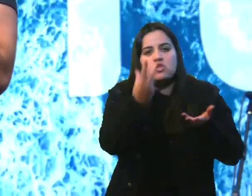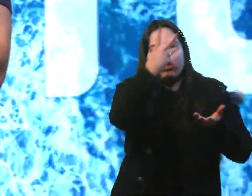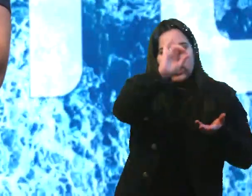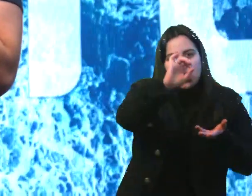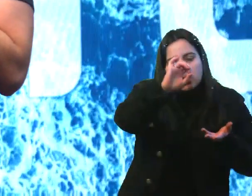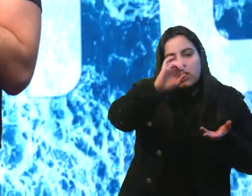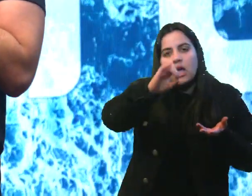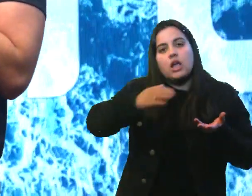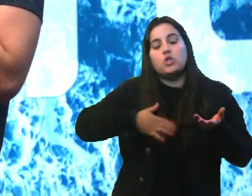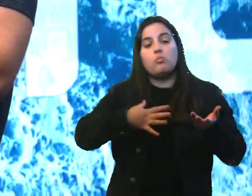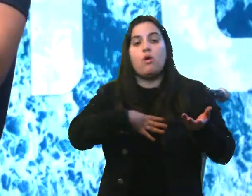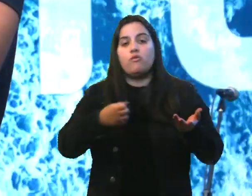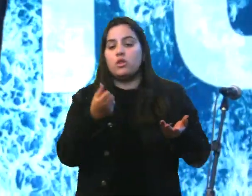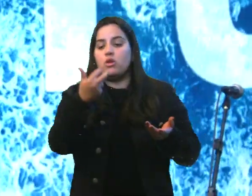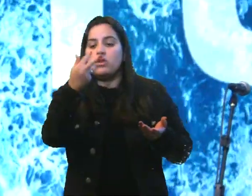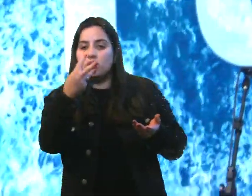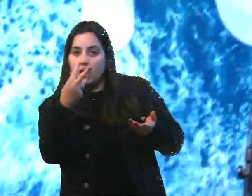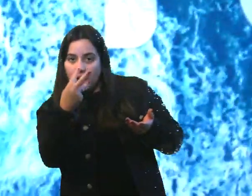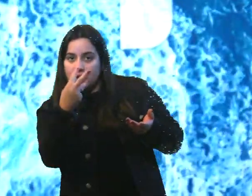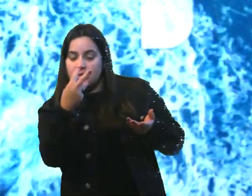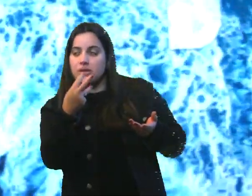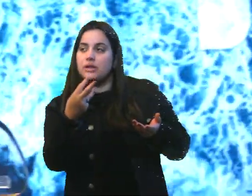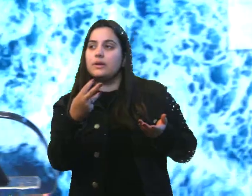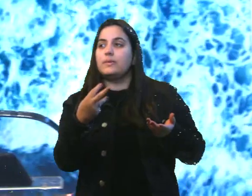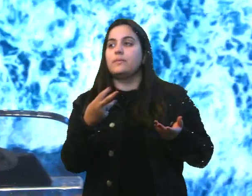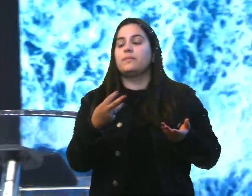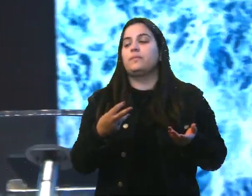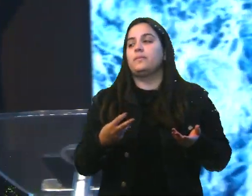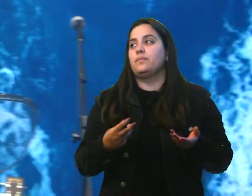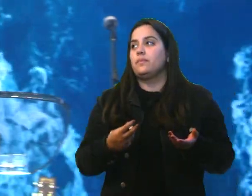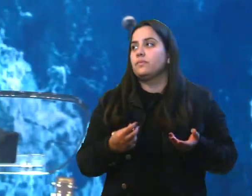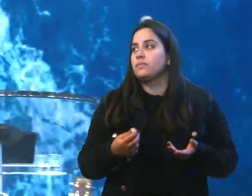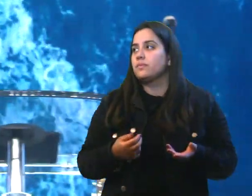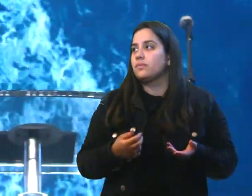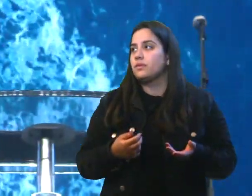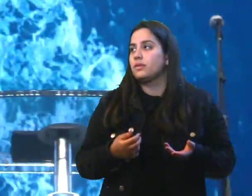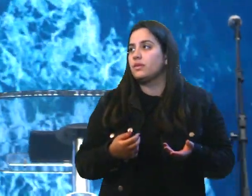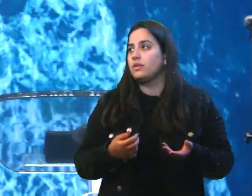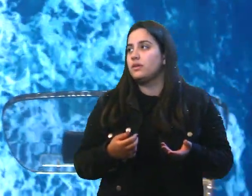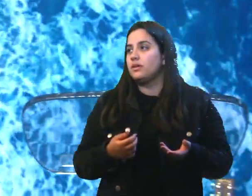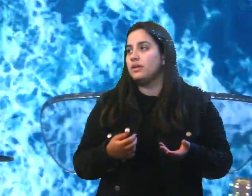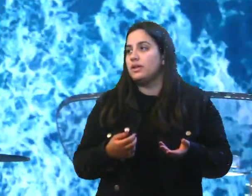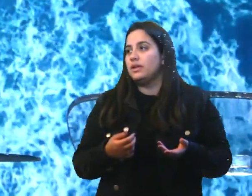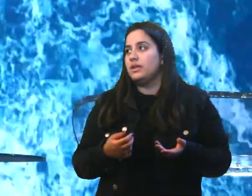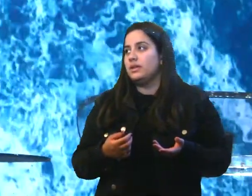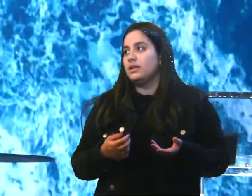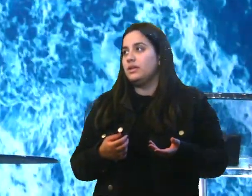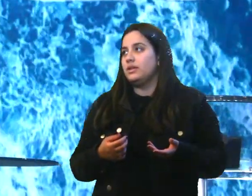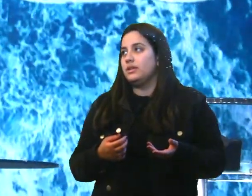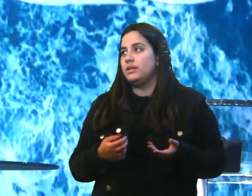dele. Kiara tem 30 quilos, Samuel, 13.